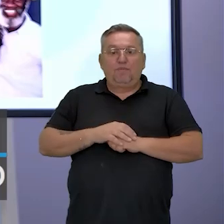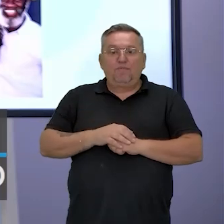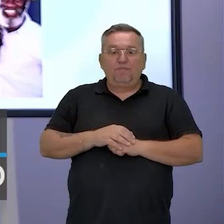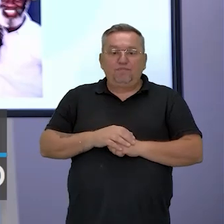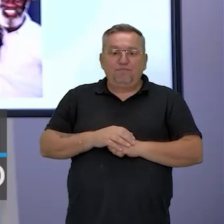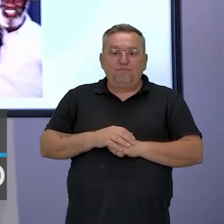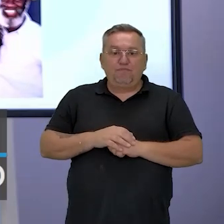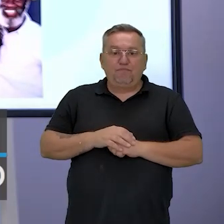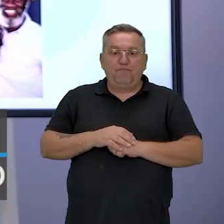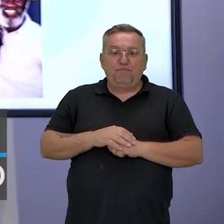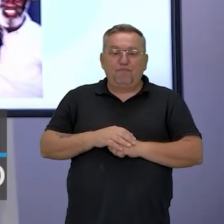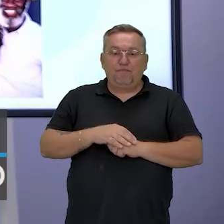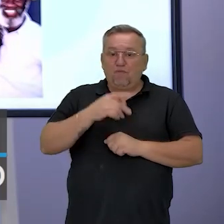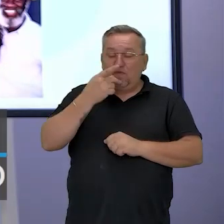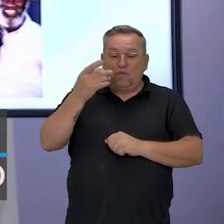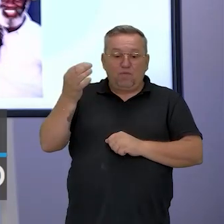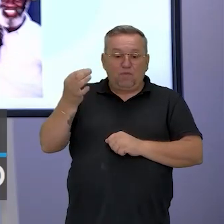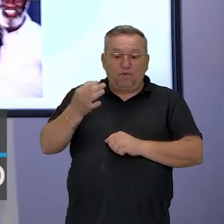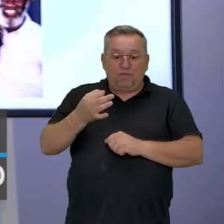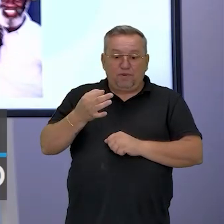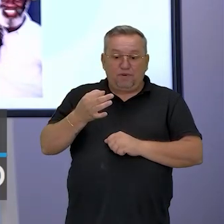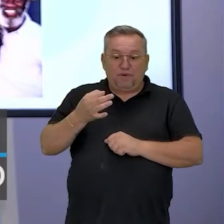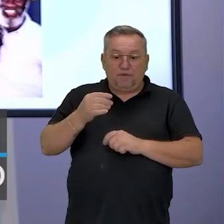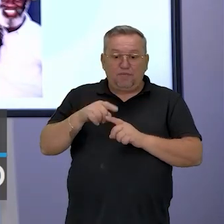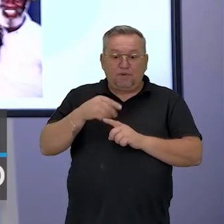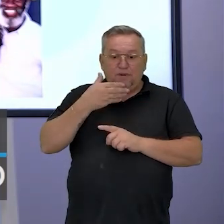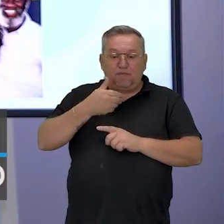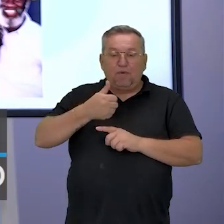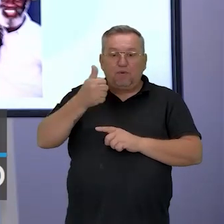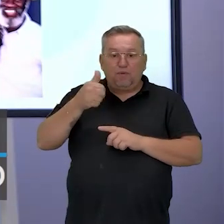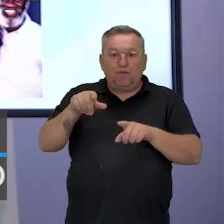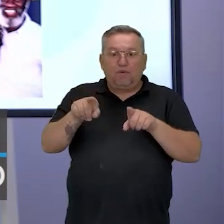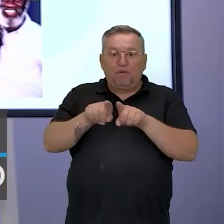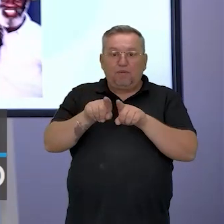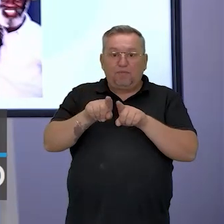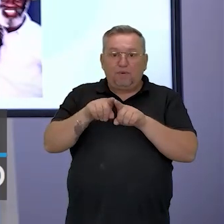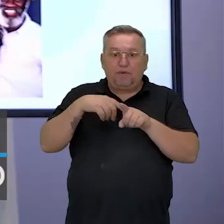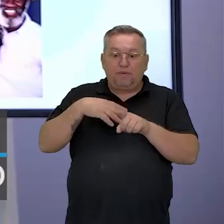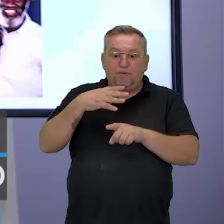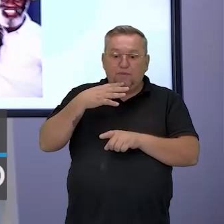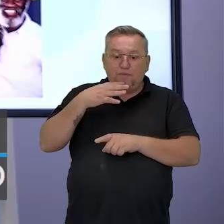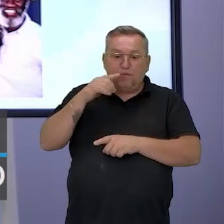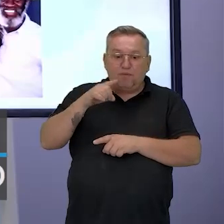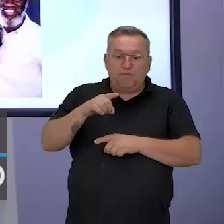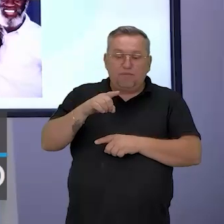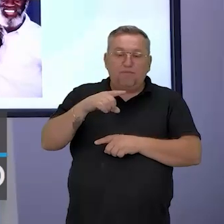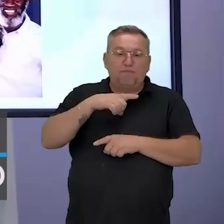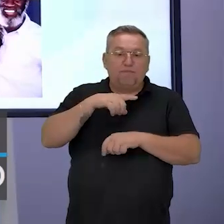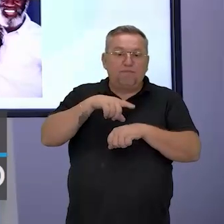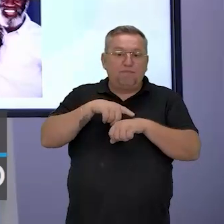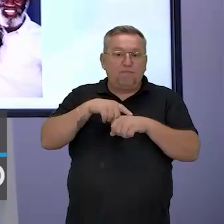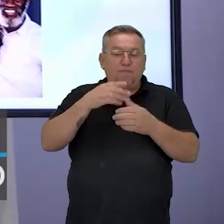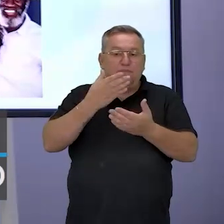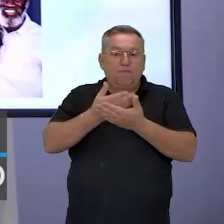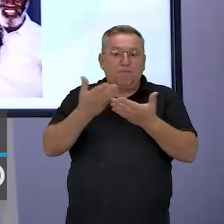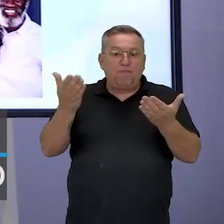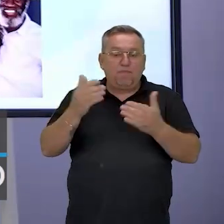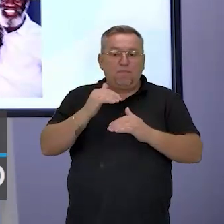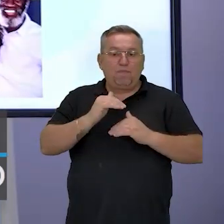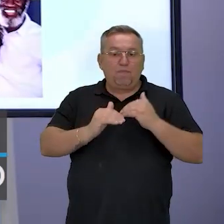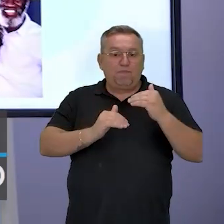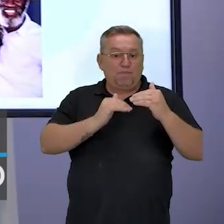Não estou dizendo que foi ideal, mas estou dizendo que ela melhorou. E ela coincide com essa época que a gente está estudando, o